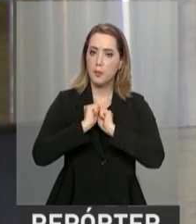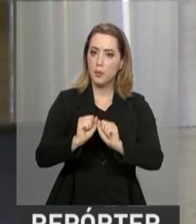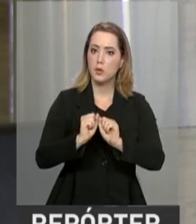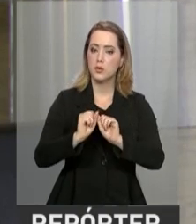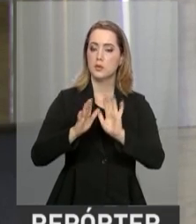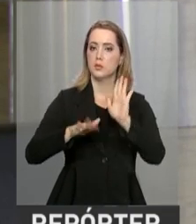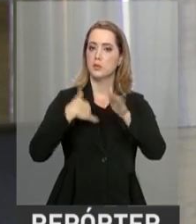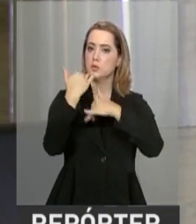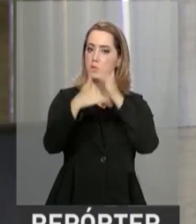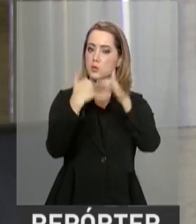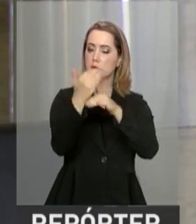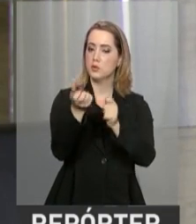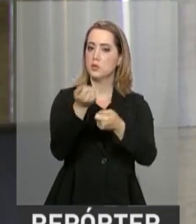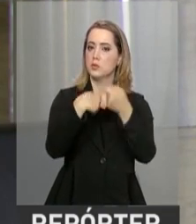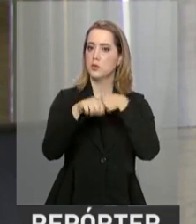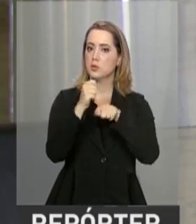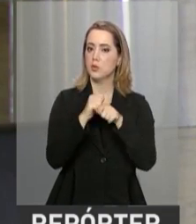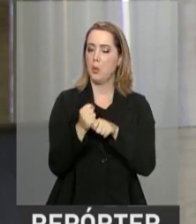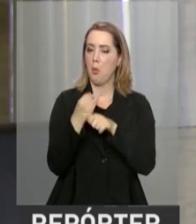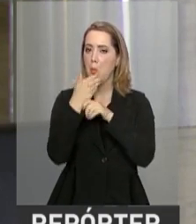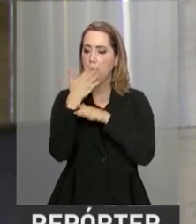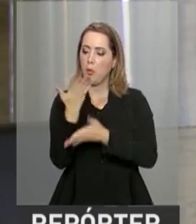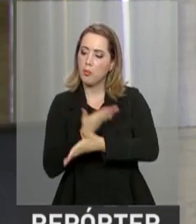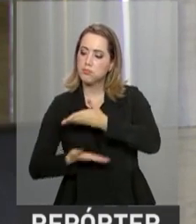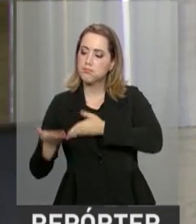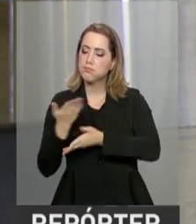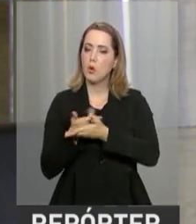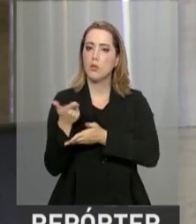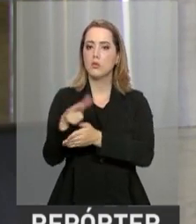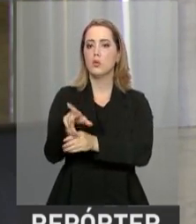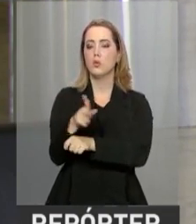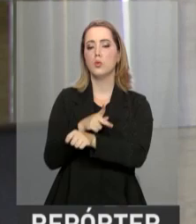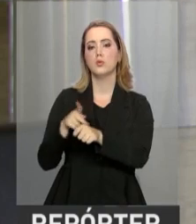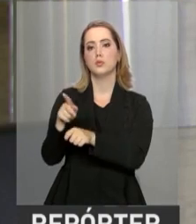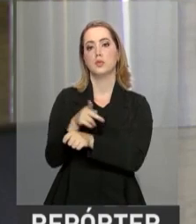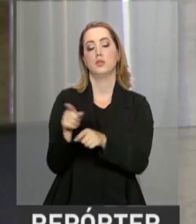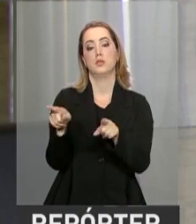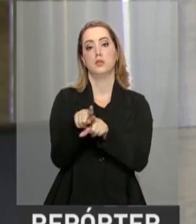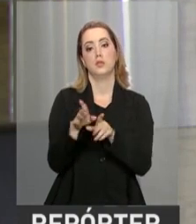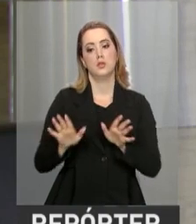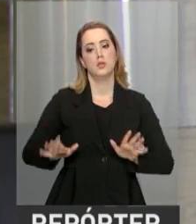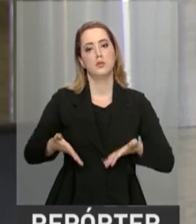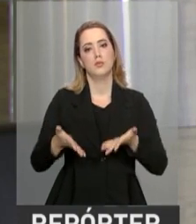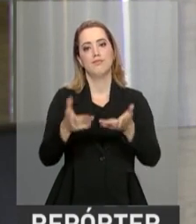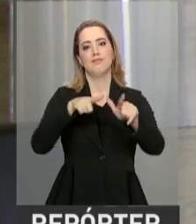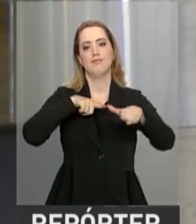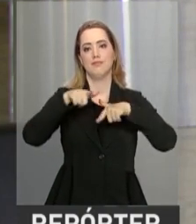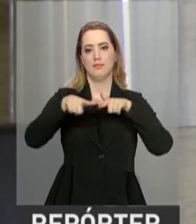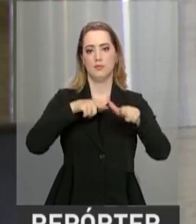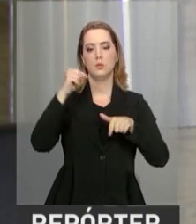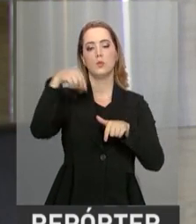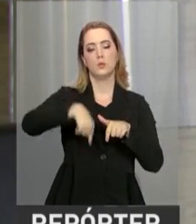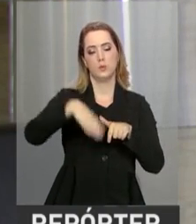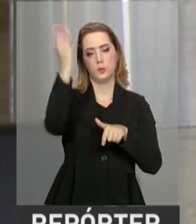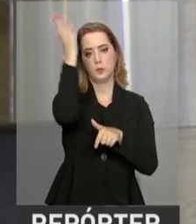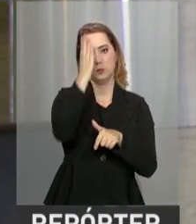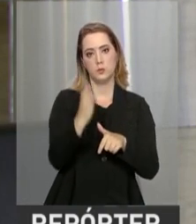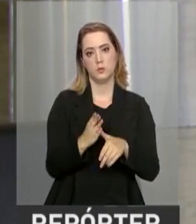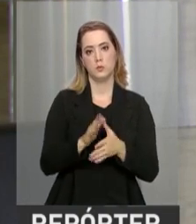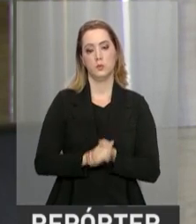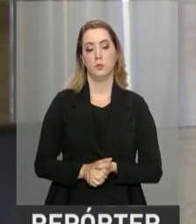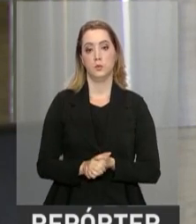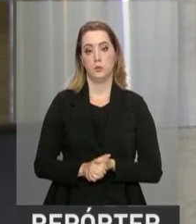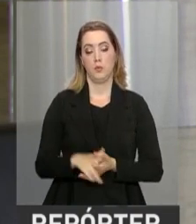estabeleci ento de boas relações comerciais e industriais com outros países e também a geração de empregos aqui no Brasil o